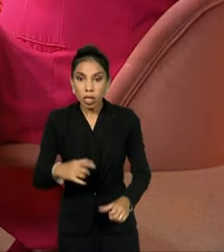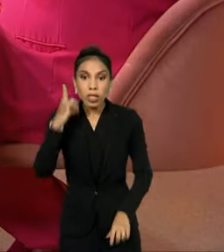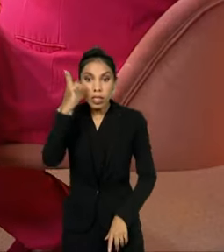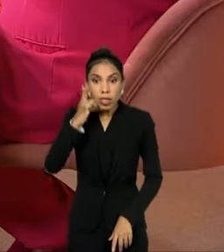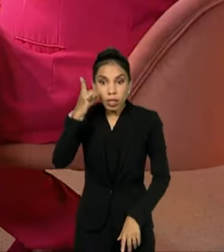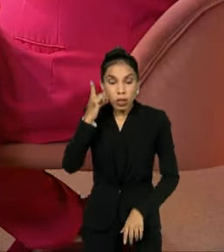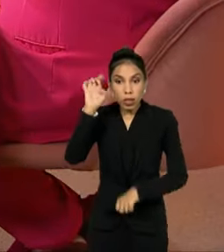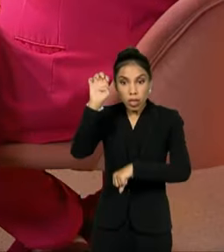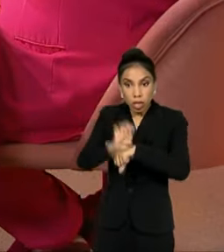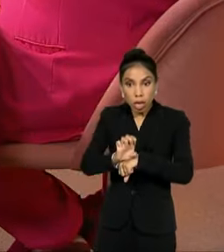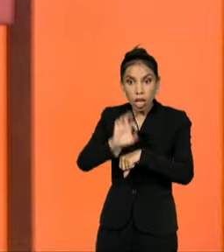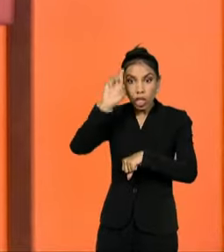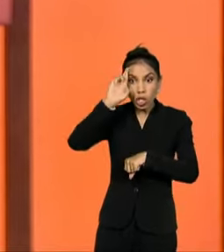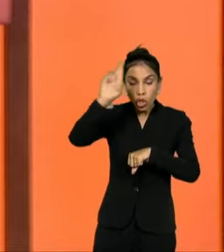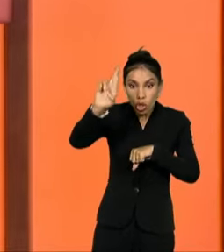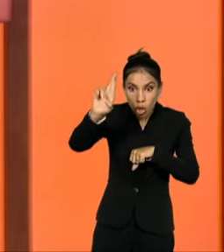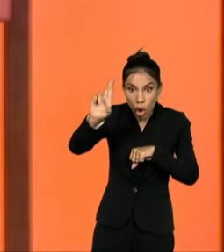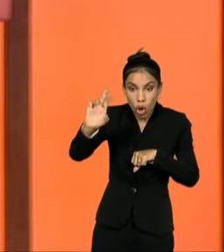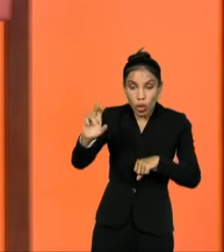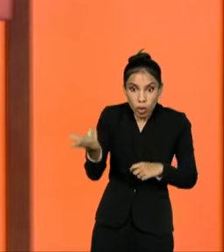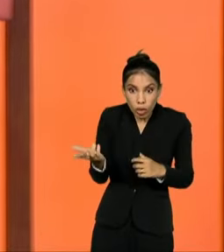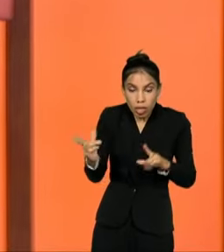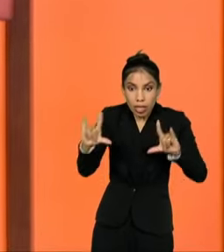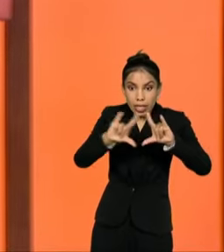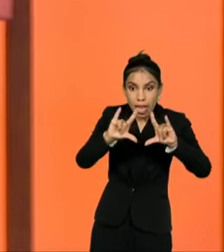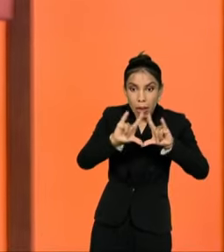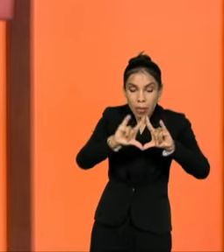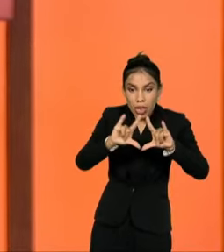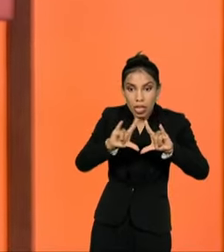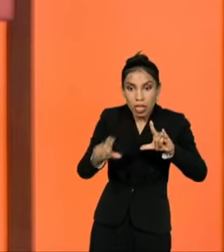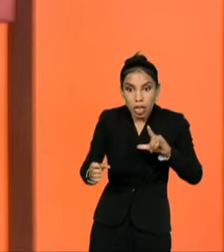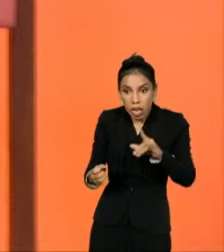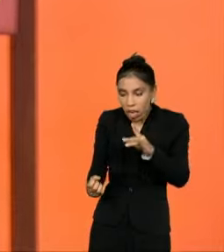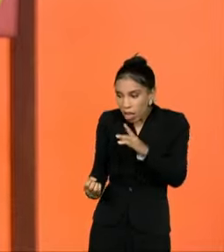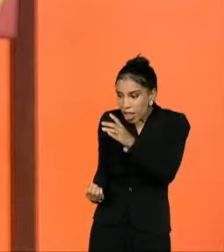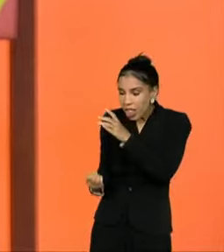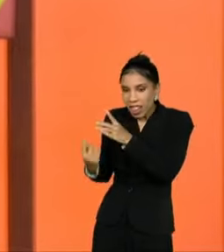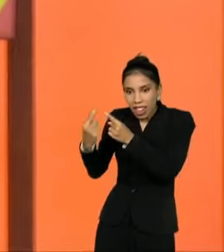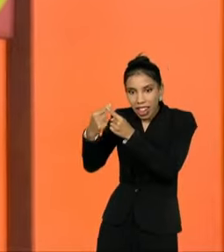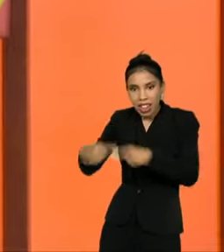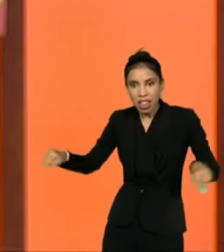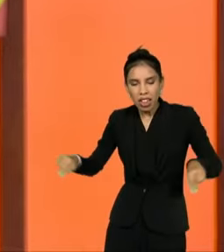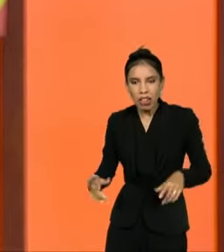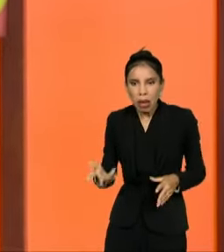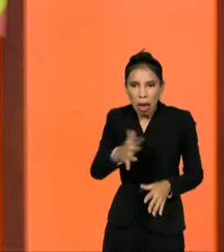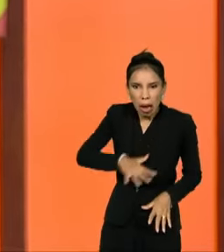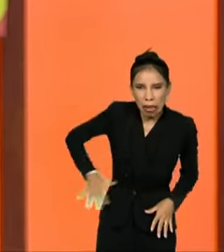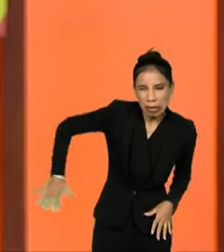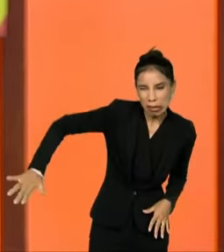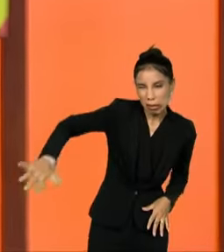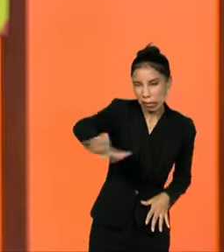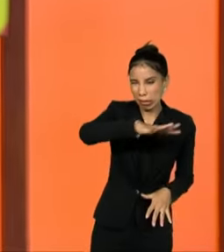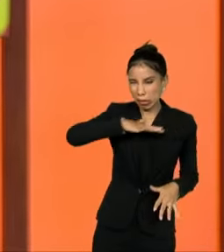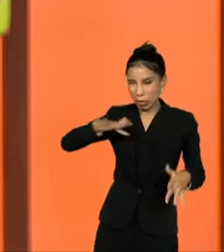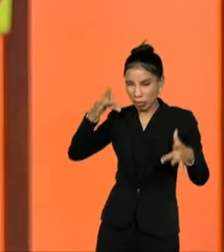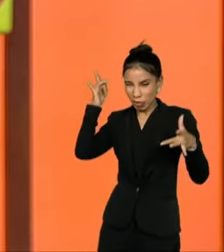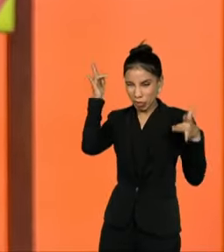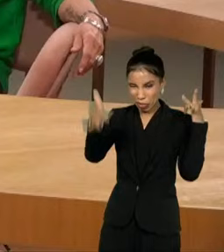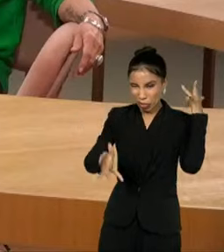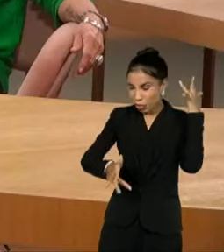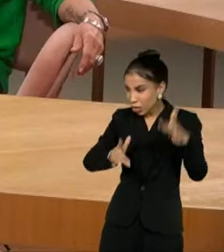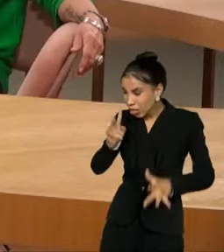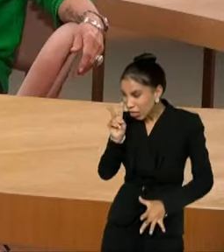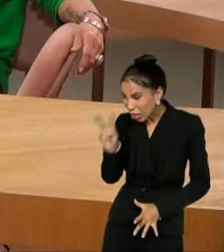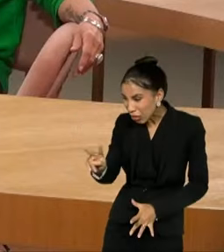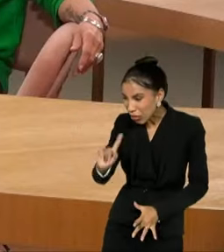estadual, dono da milícia e inaugurando a obra. Na Zona Oeste. Então, esta promiscuidade que se tornou regra no Rio de